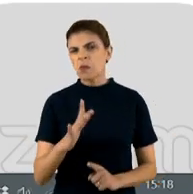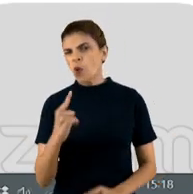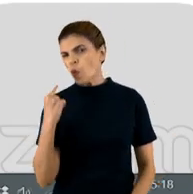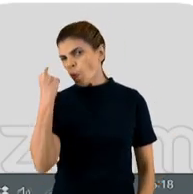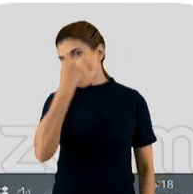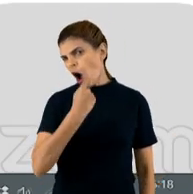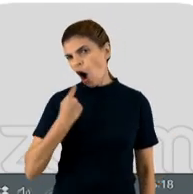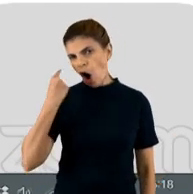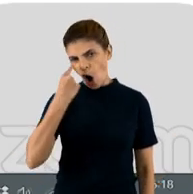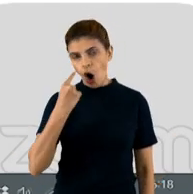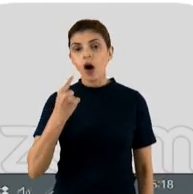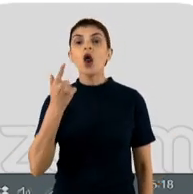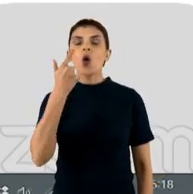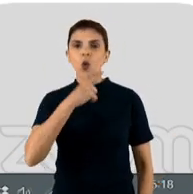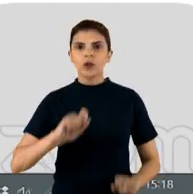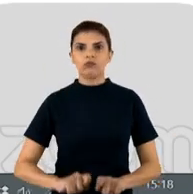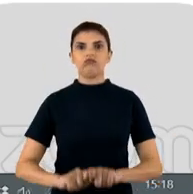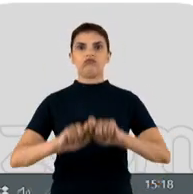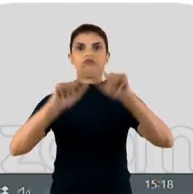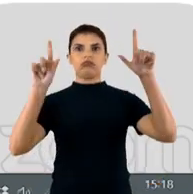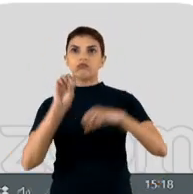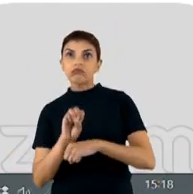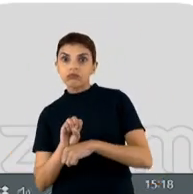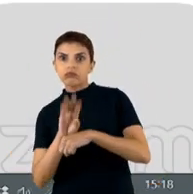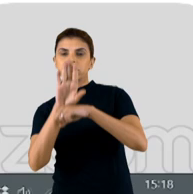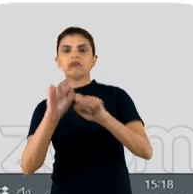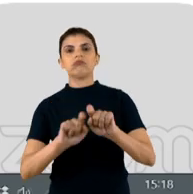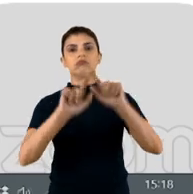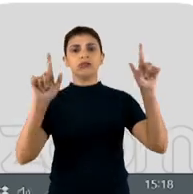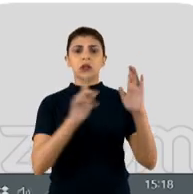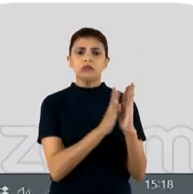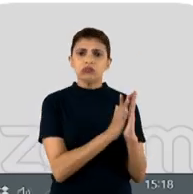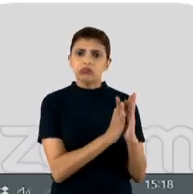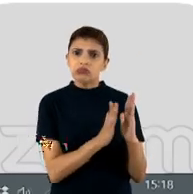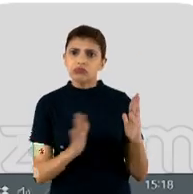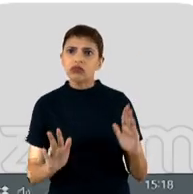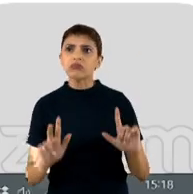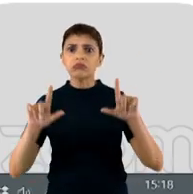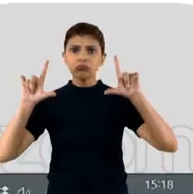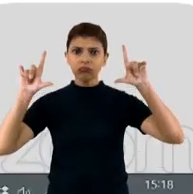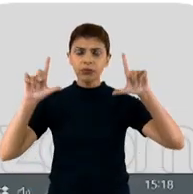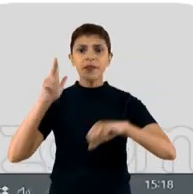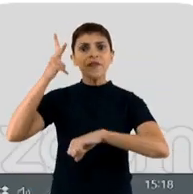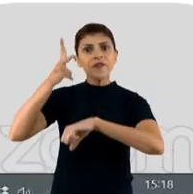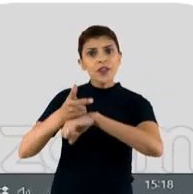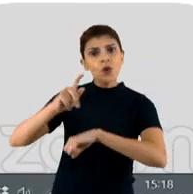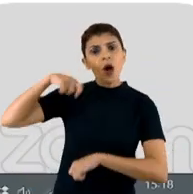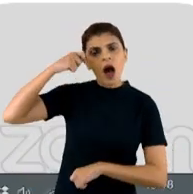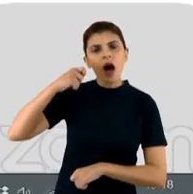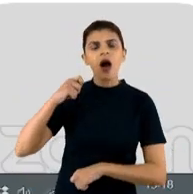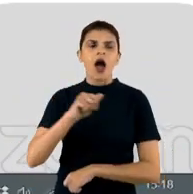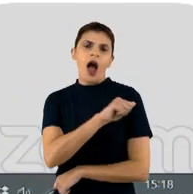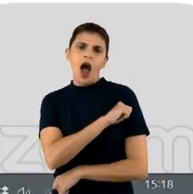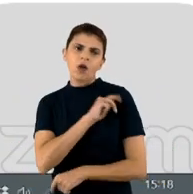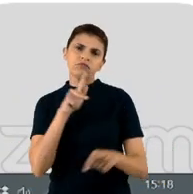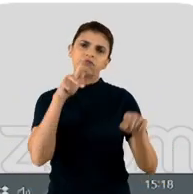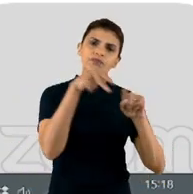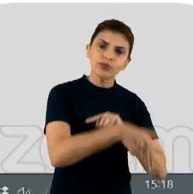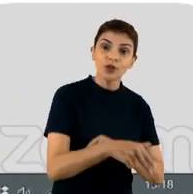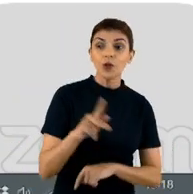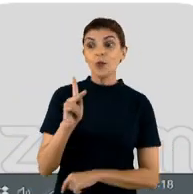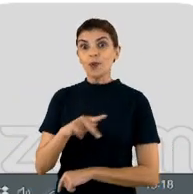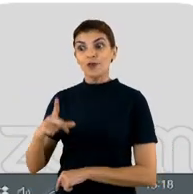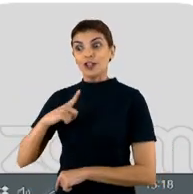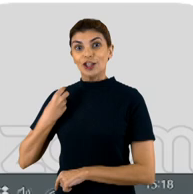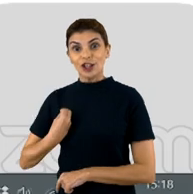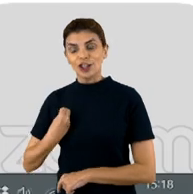aproximadamente 1 hora. Nós transmitimos a aula e, durante a exibição da videoaula, os alunos interrompiam e o professor que